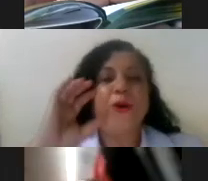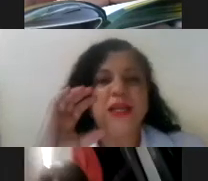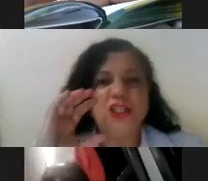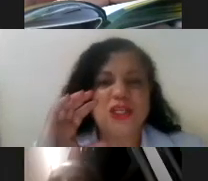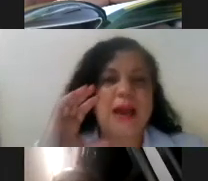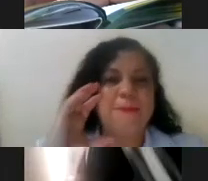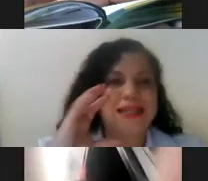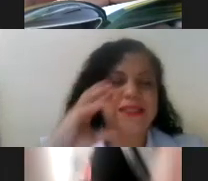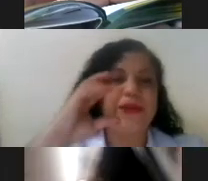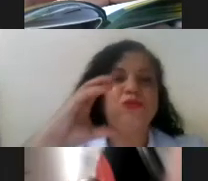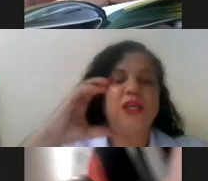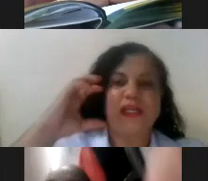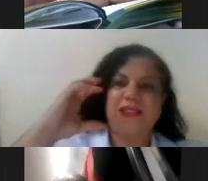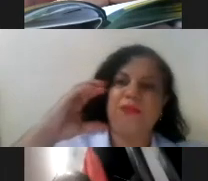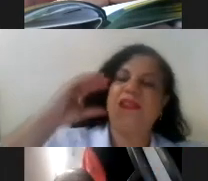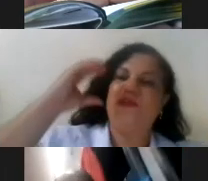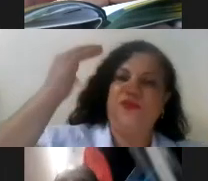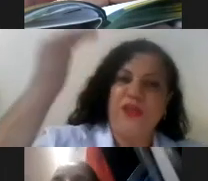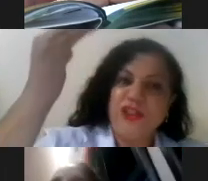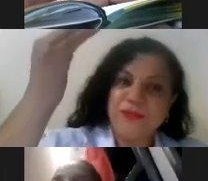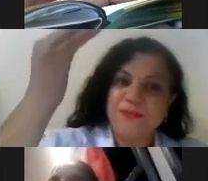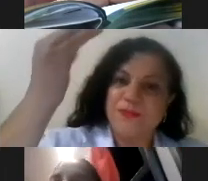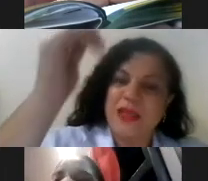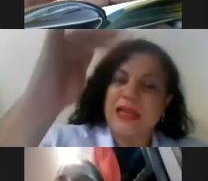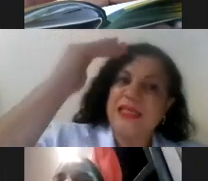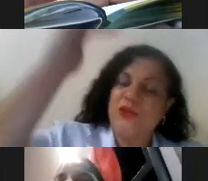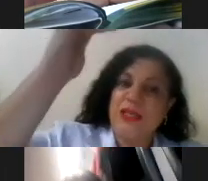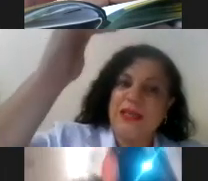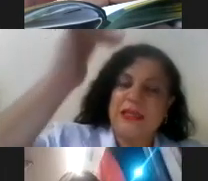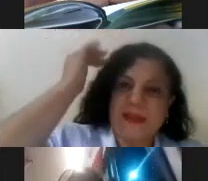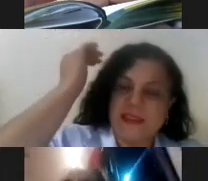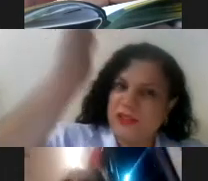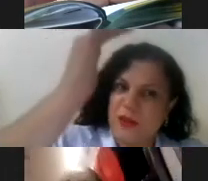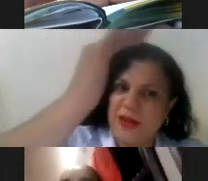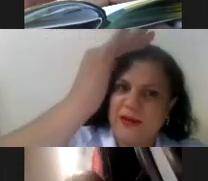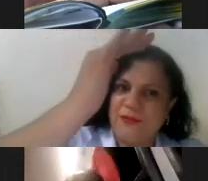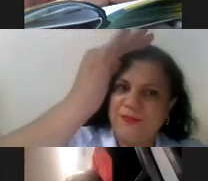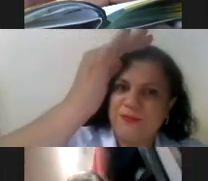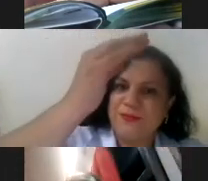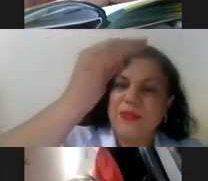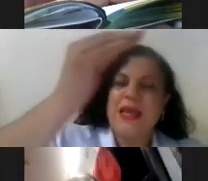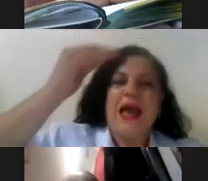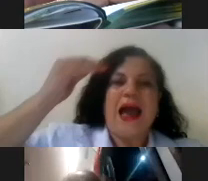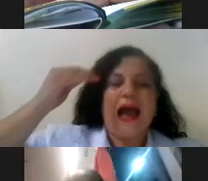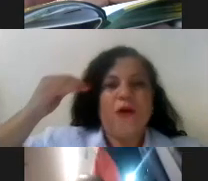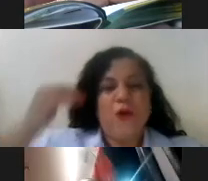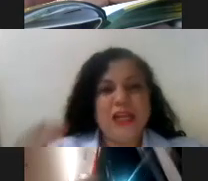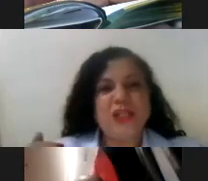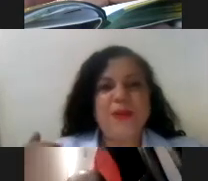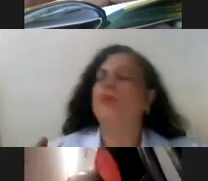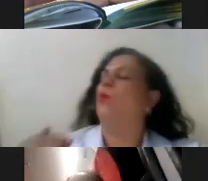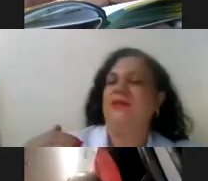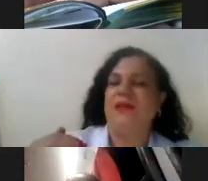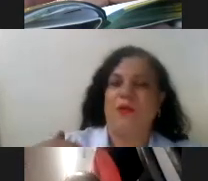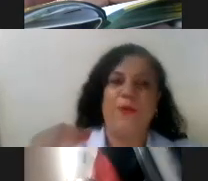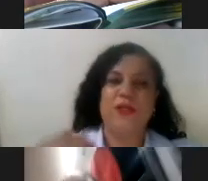É importante que a máxima não esteja acima de 120. Está 130, está passando o sinal amarelo. O